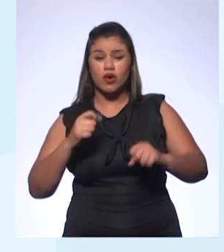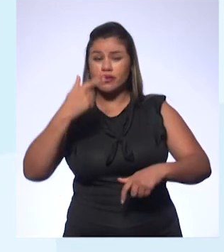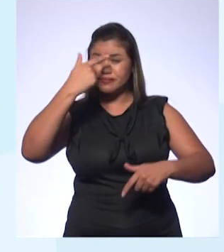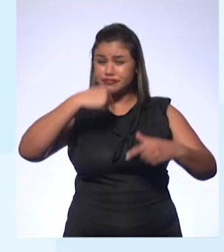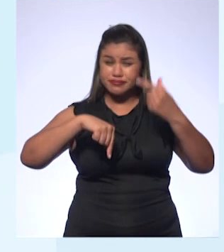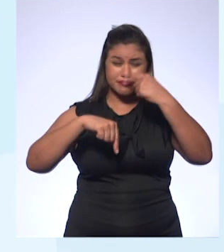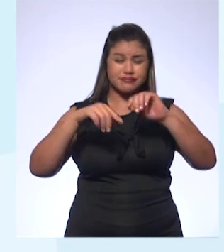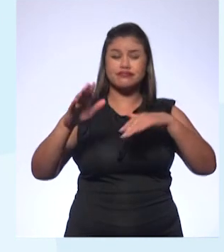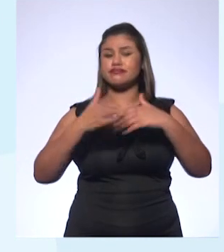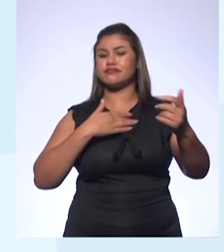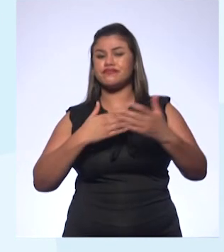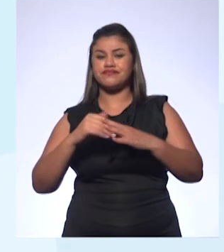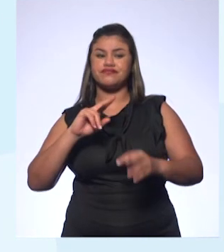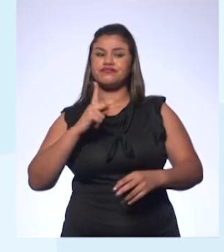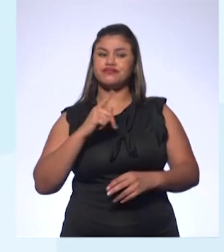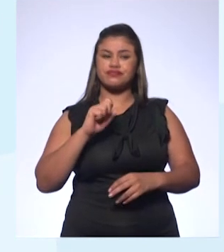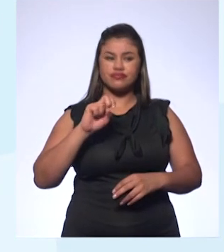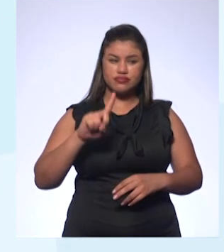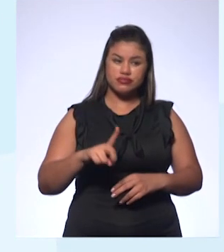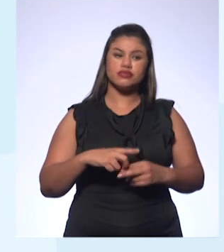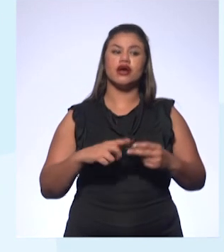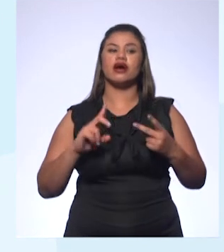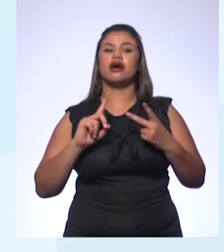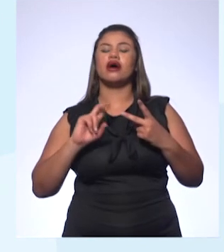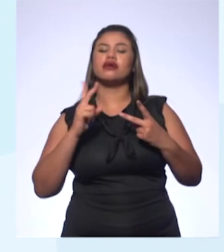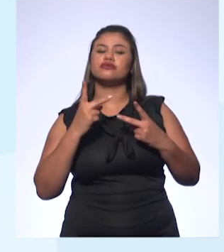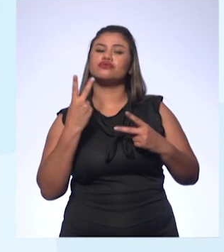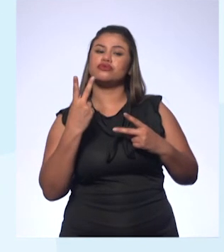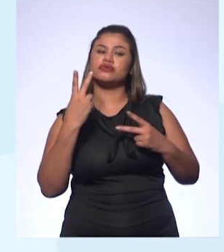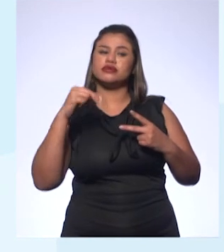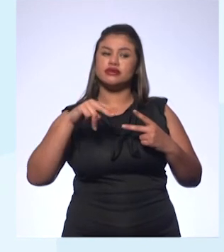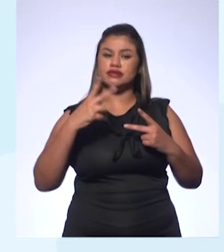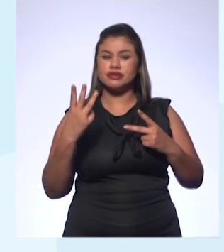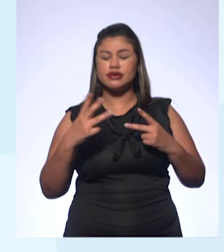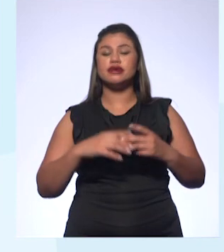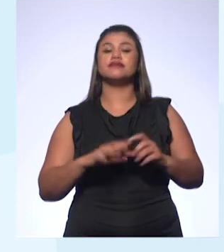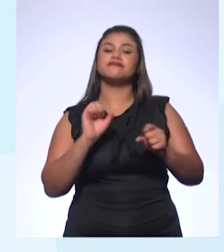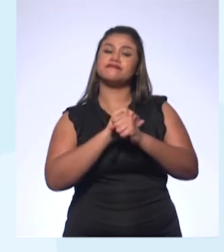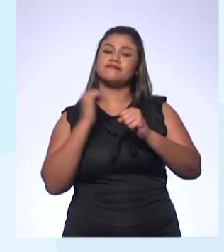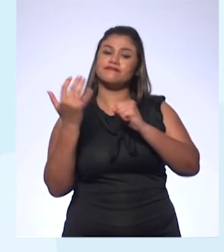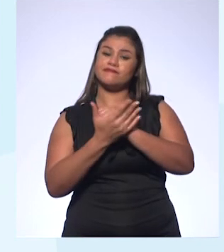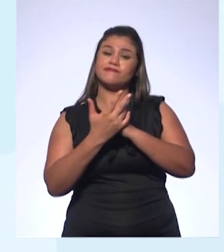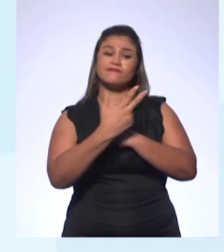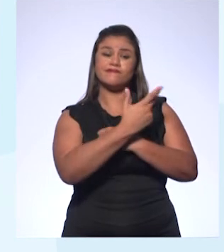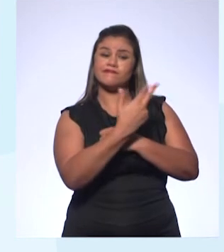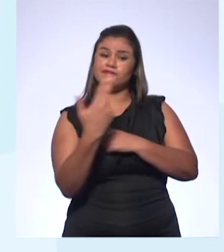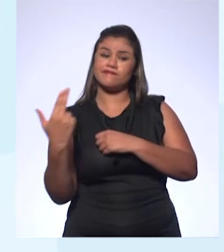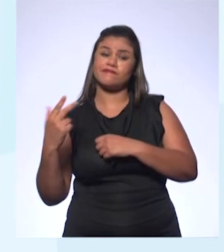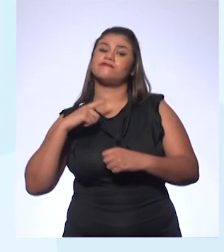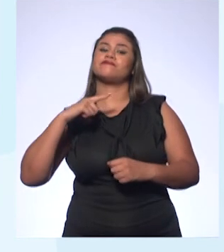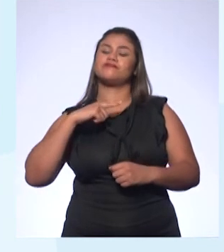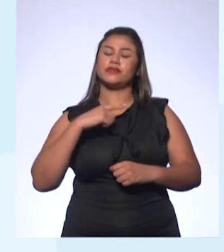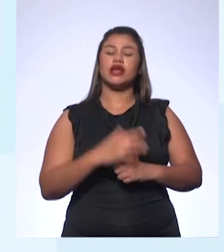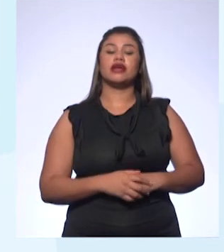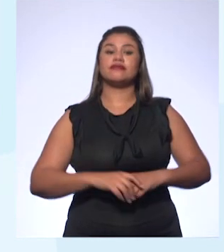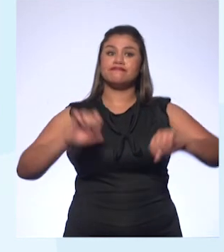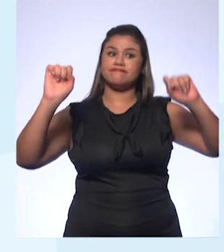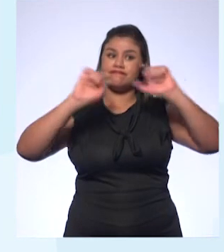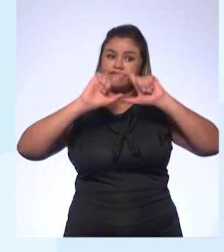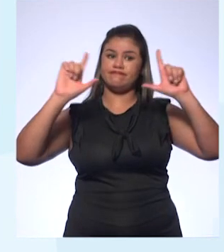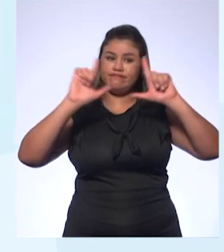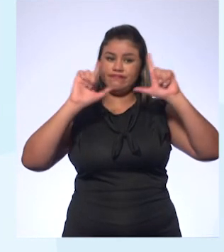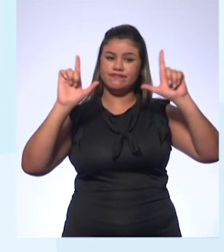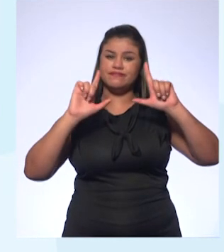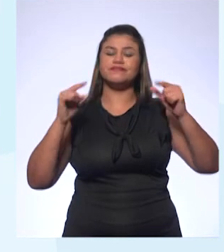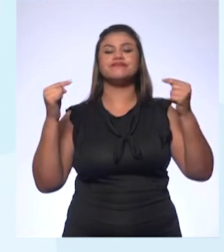gripes, H1N1, H2N3 e a Covid-19, que se manifestam igualmente. Então, o sinal de alerta